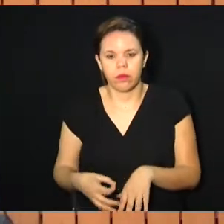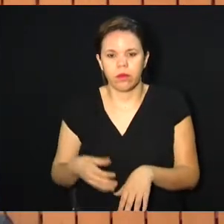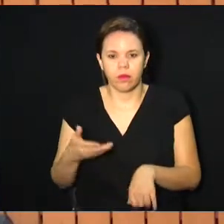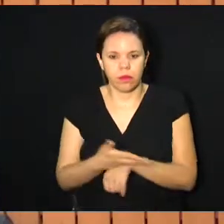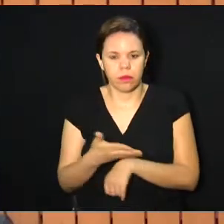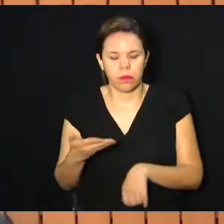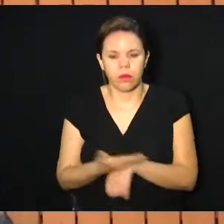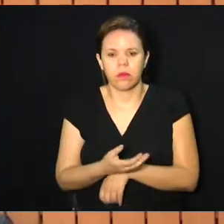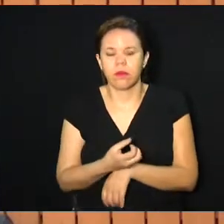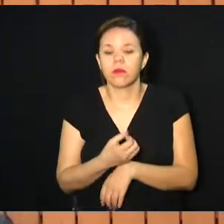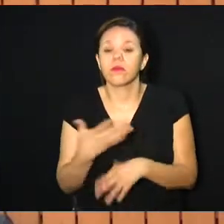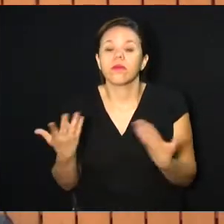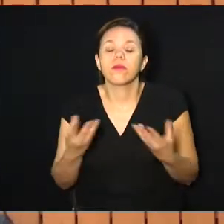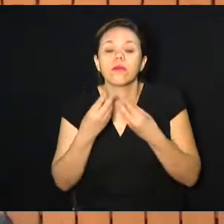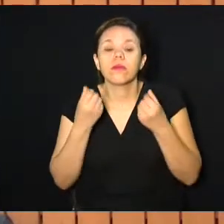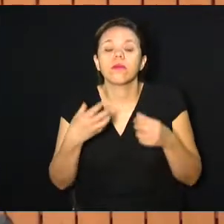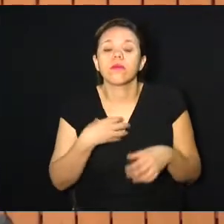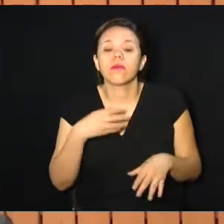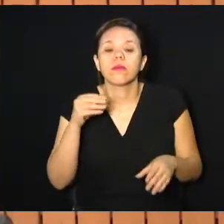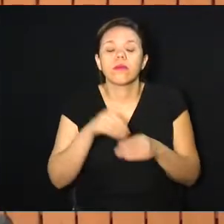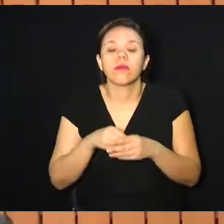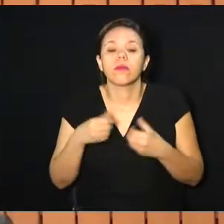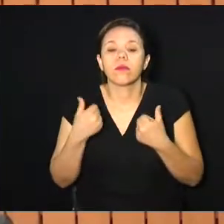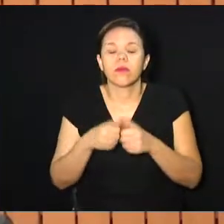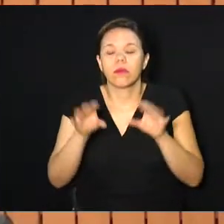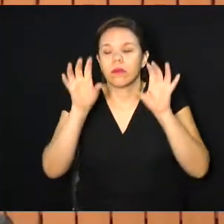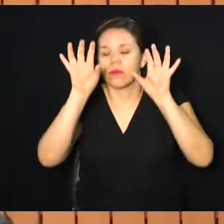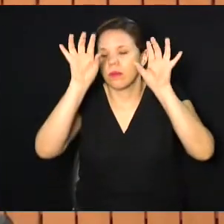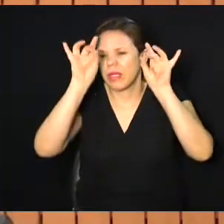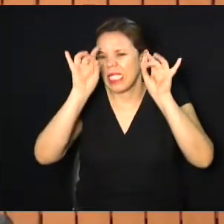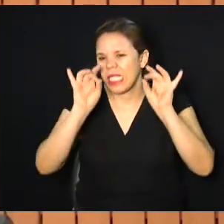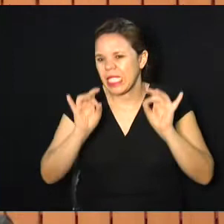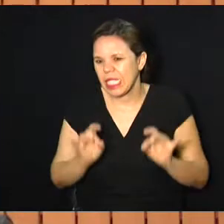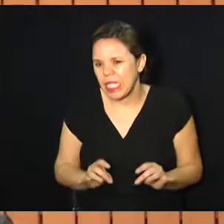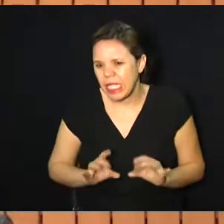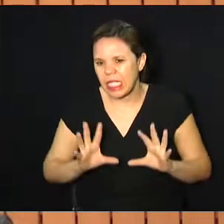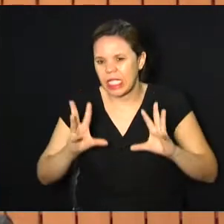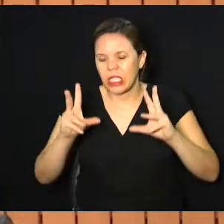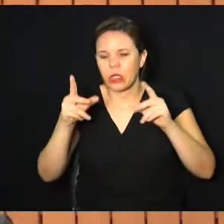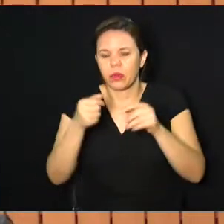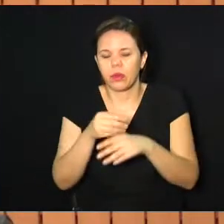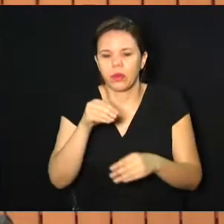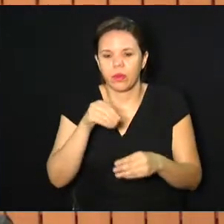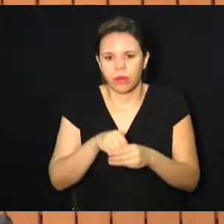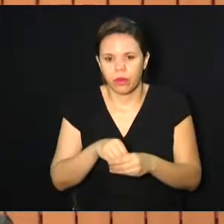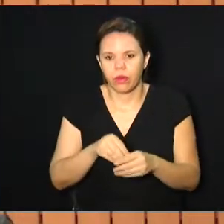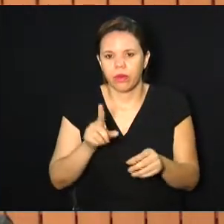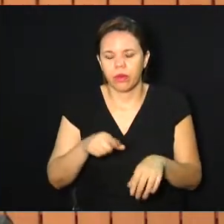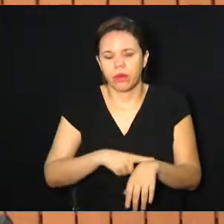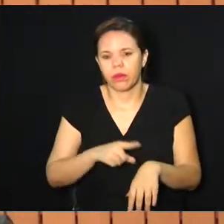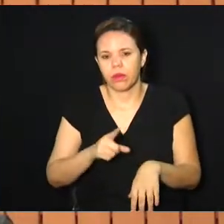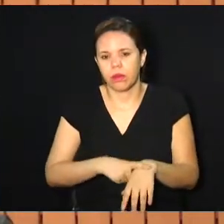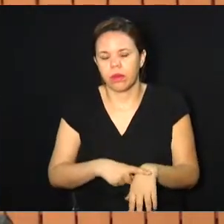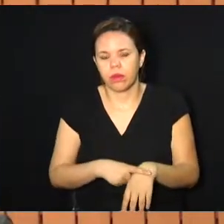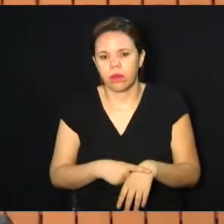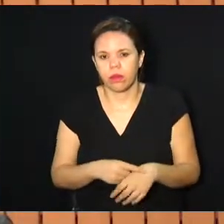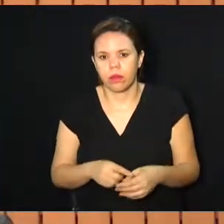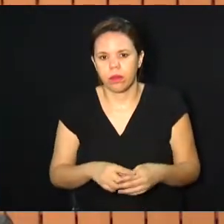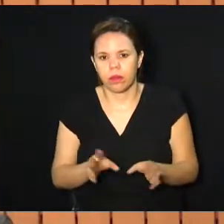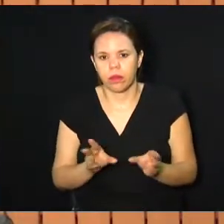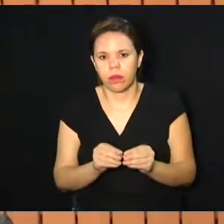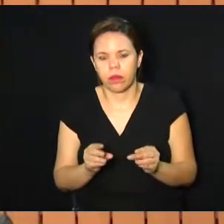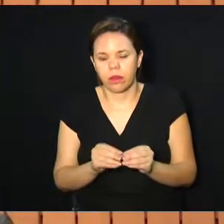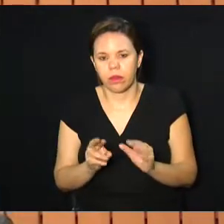do tipo do ônibus, e, enfim, todos os detalhes que o usuário enfrenta. A licitação é o momento que define